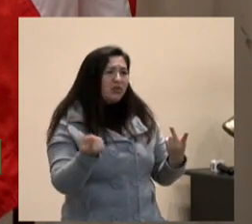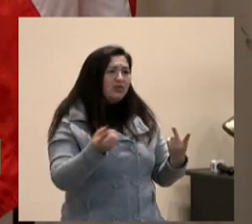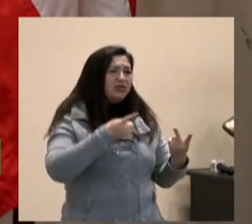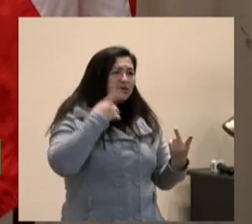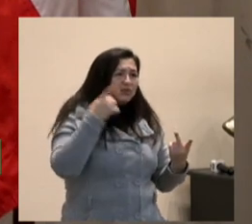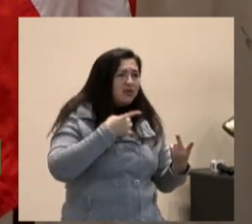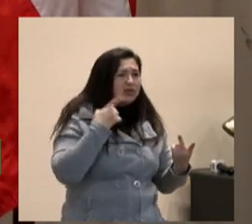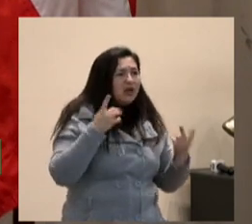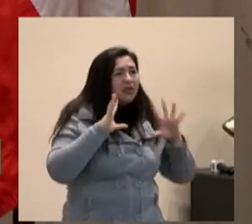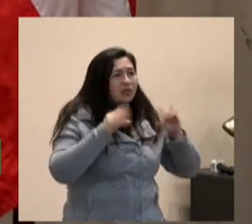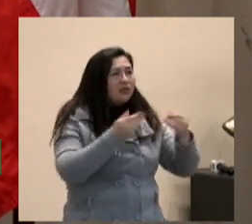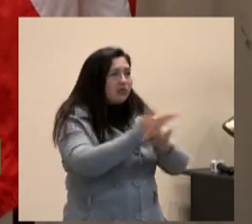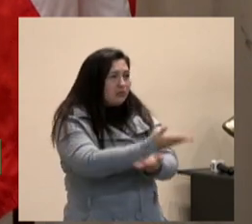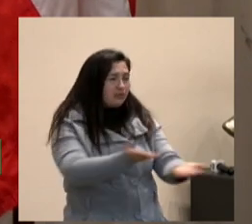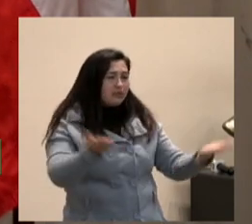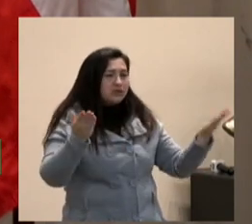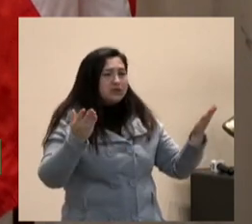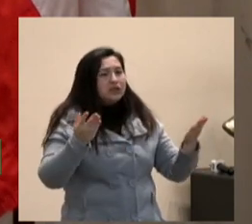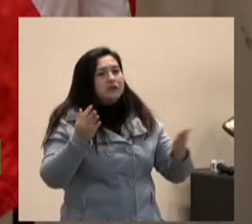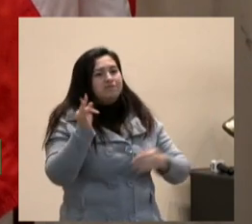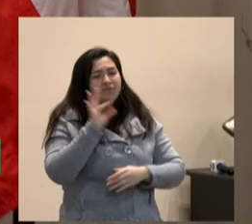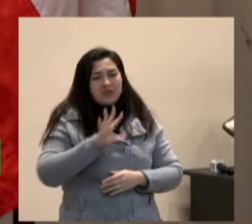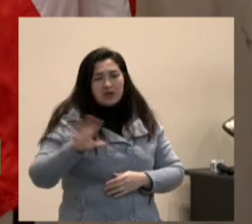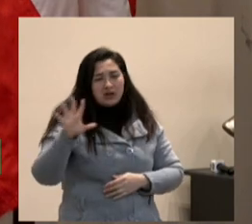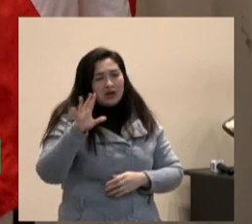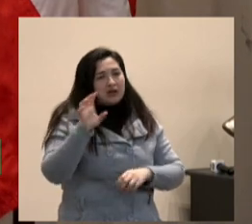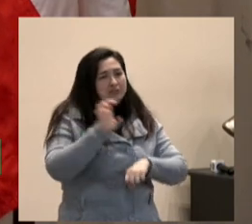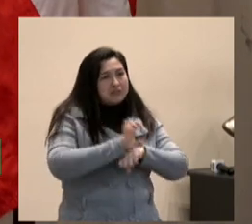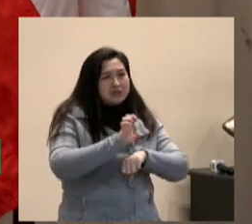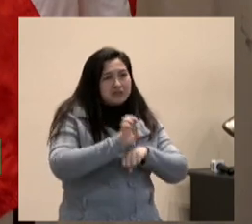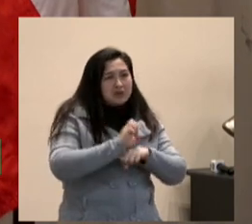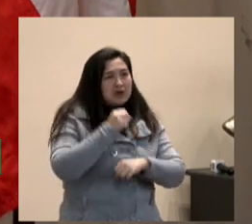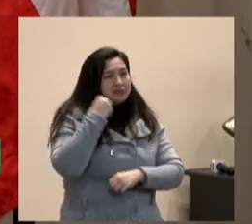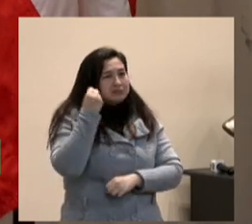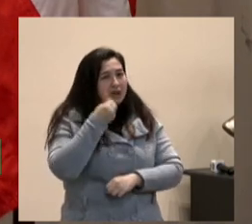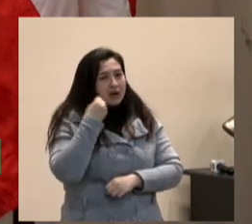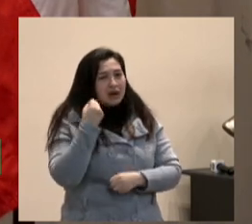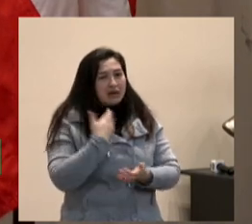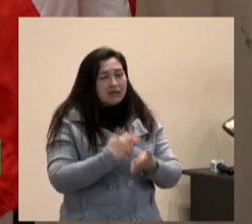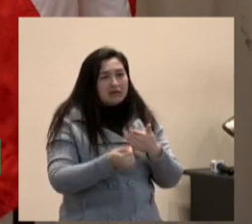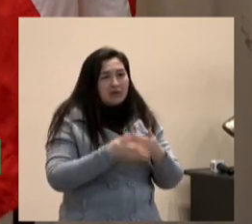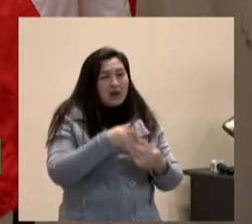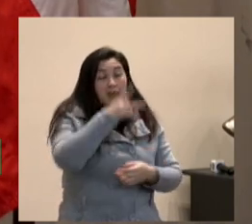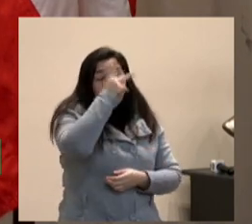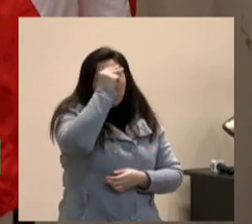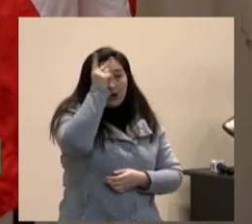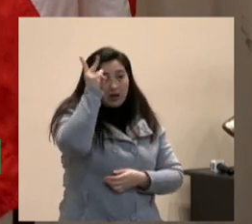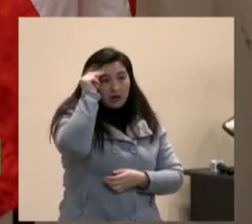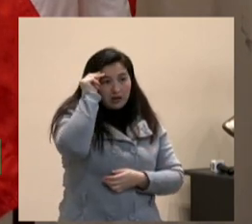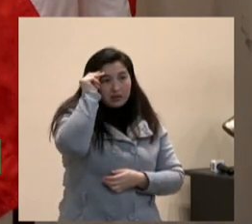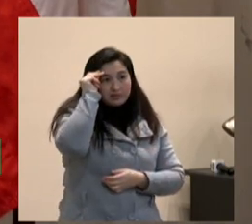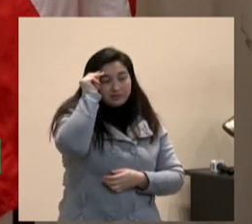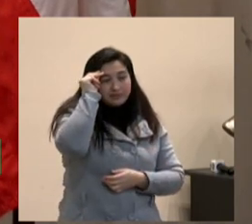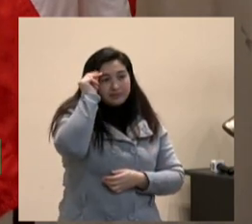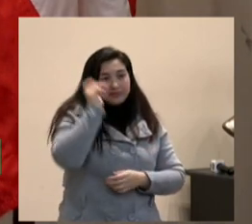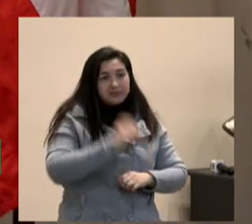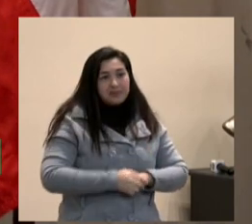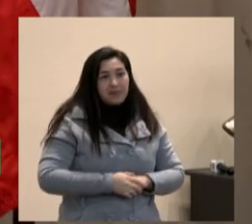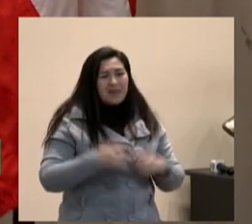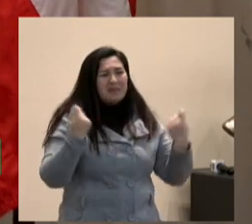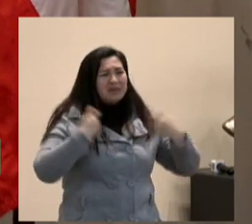deputada, federal, estadual, senadores, prefeitos, deveriam